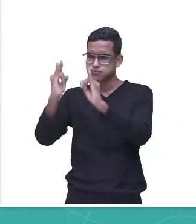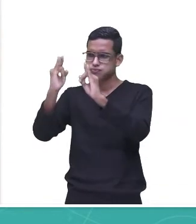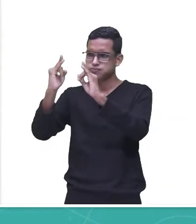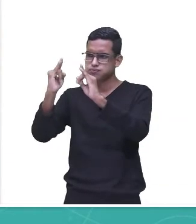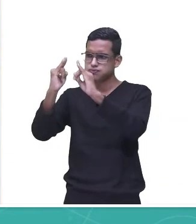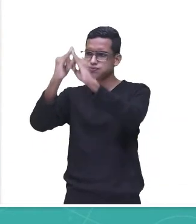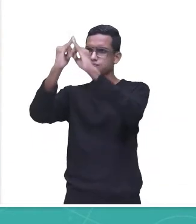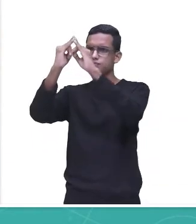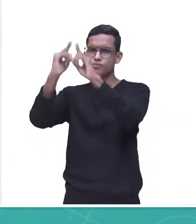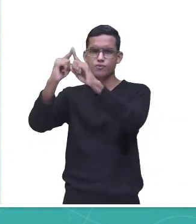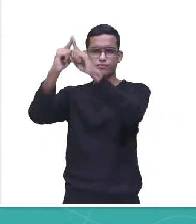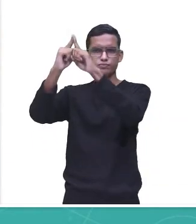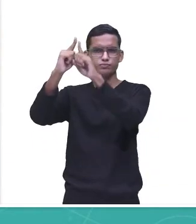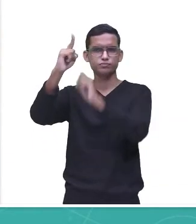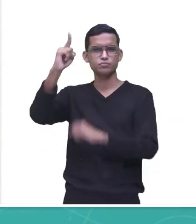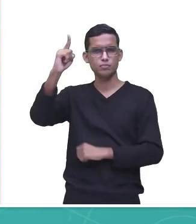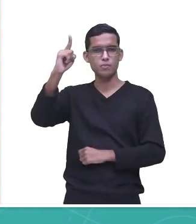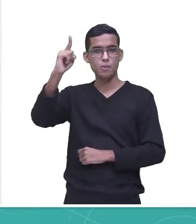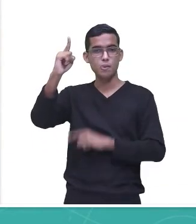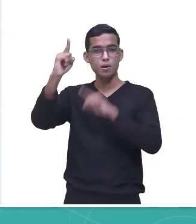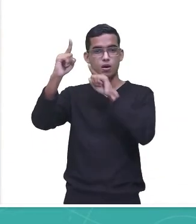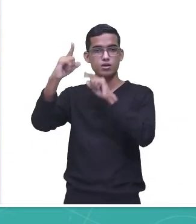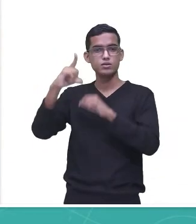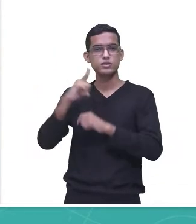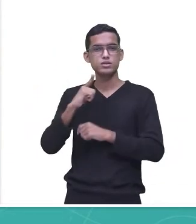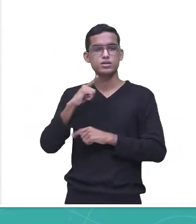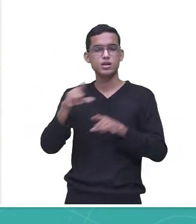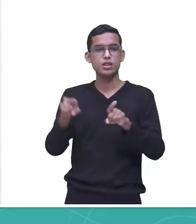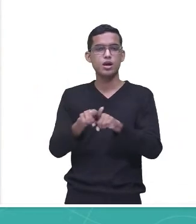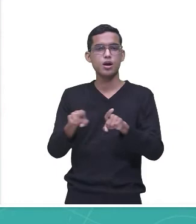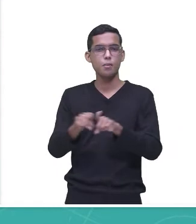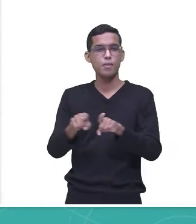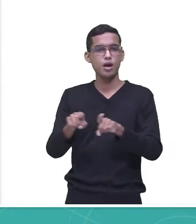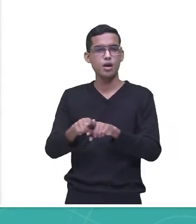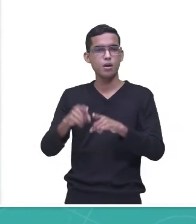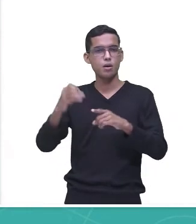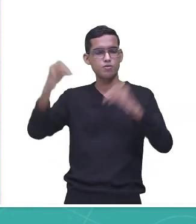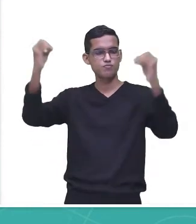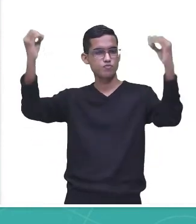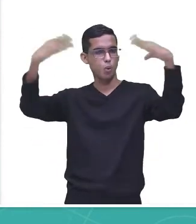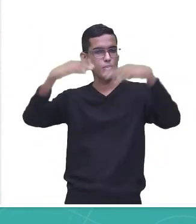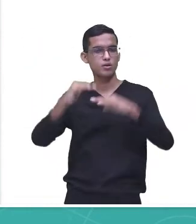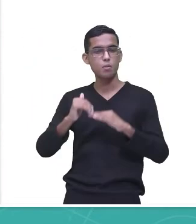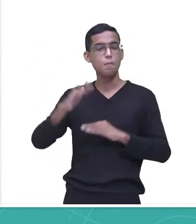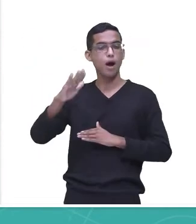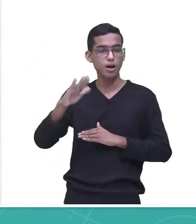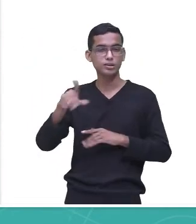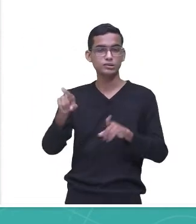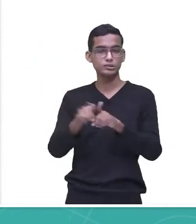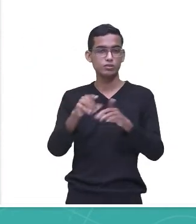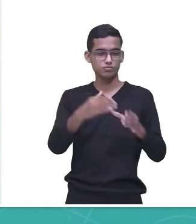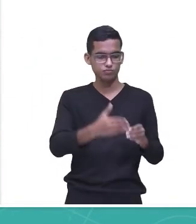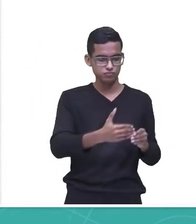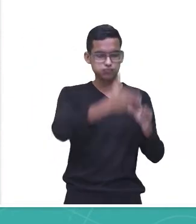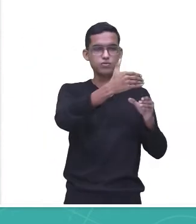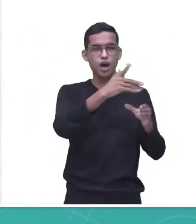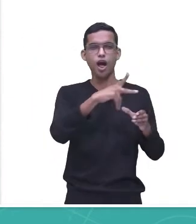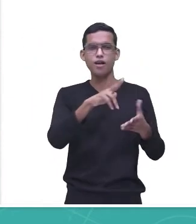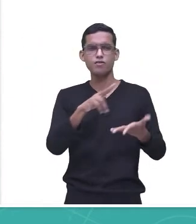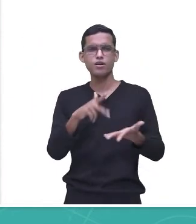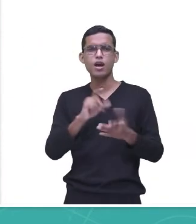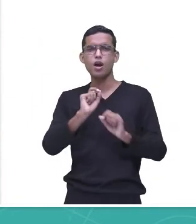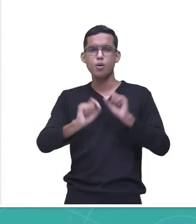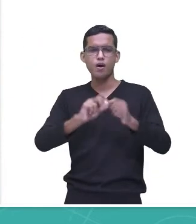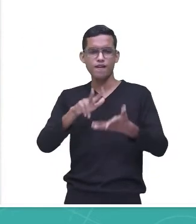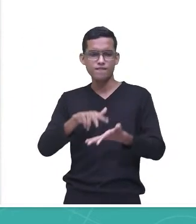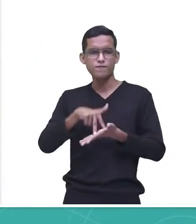muita luminosidade no interior das igrejas. E as paredes são bem mais finas do que do período românico. Então, vamos analisar